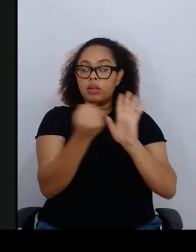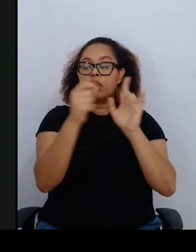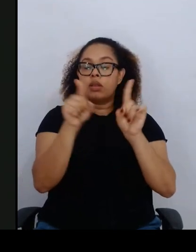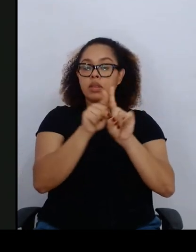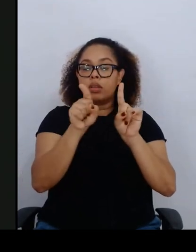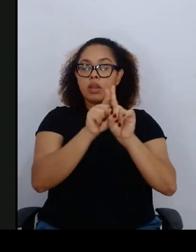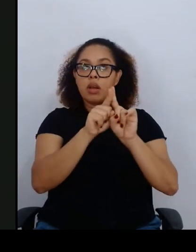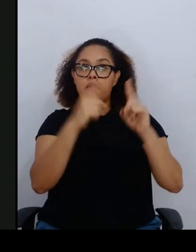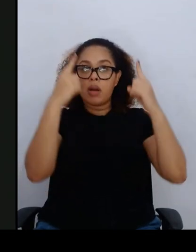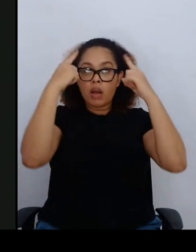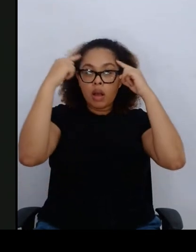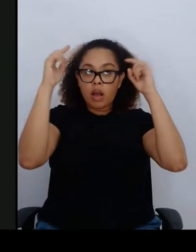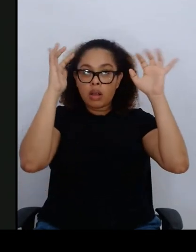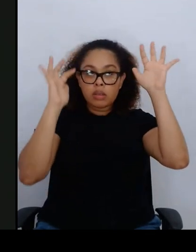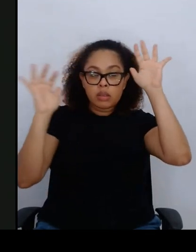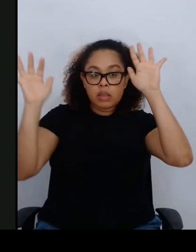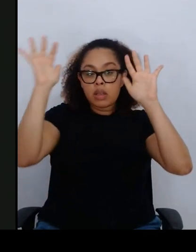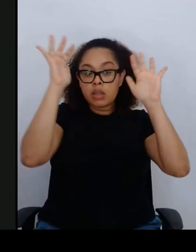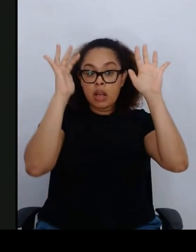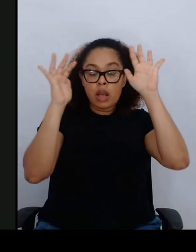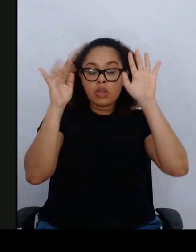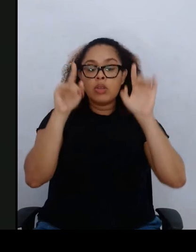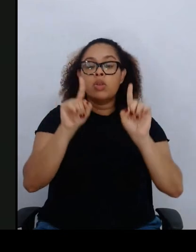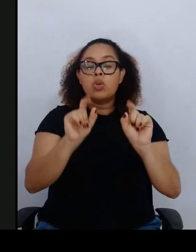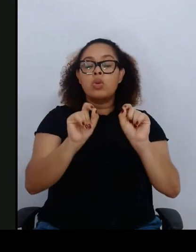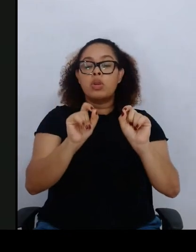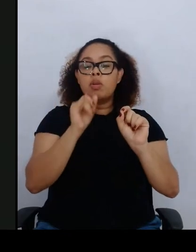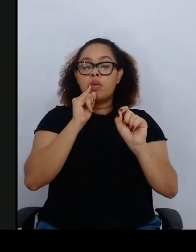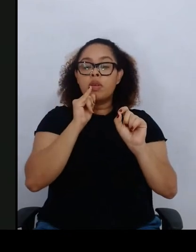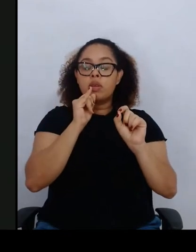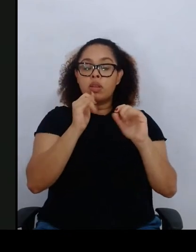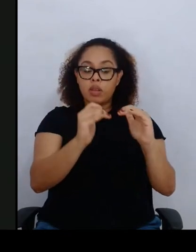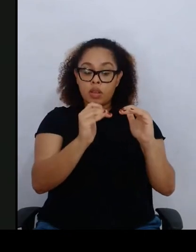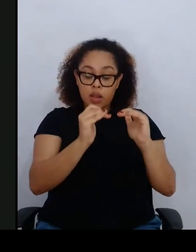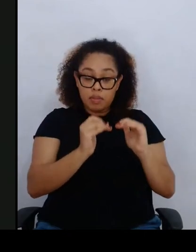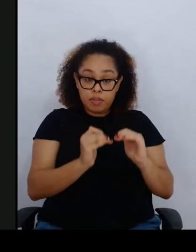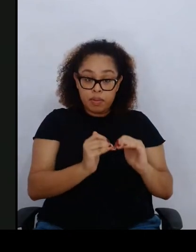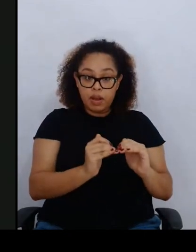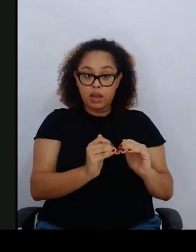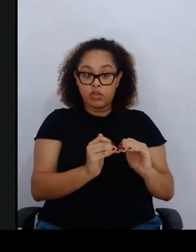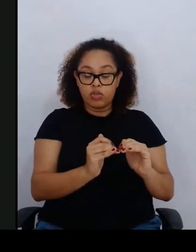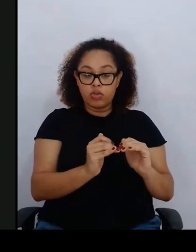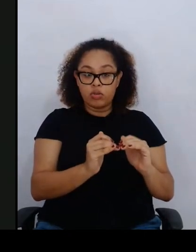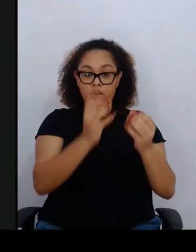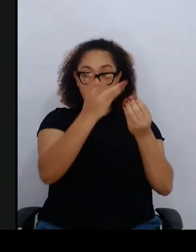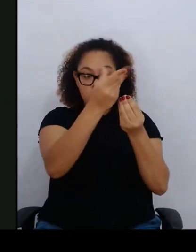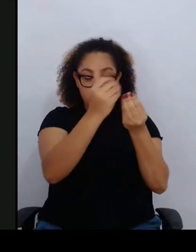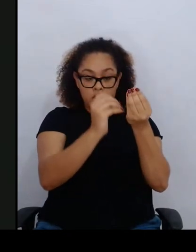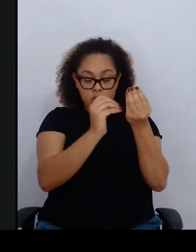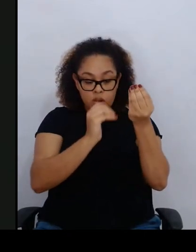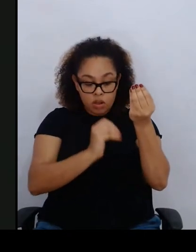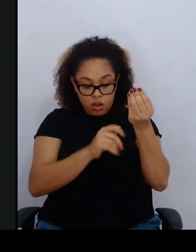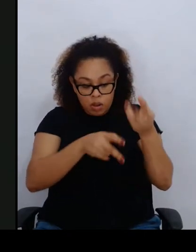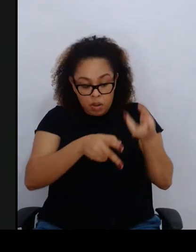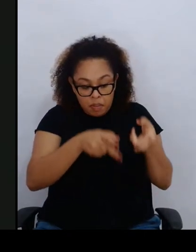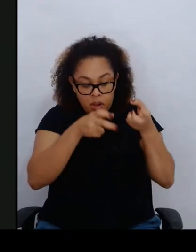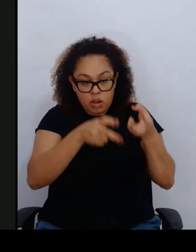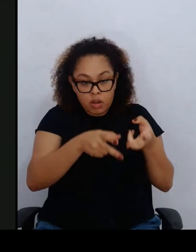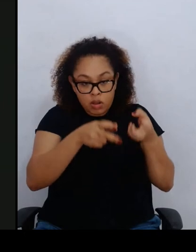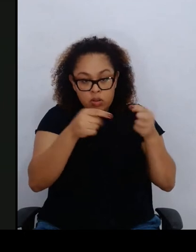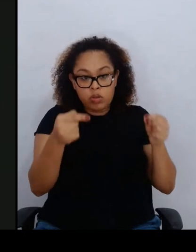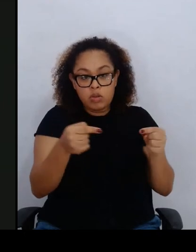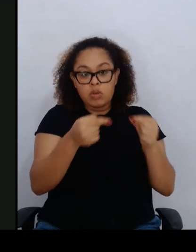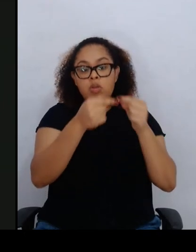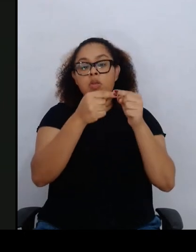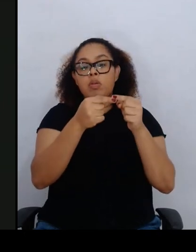relacionados que estão logo abaixo da superfície dessa dessa obra que poderiam ter sido atribuídos a ela por espectadores